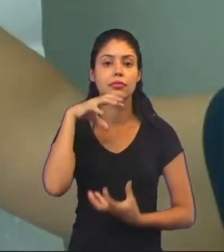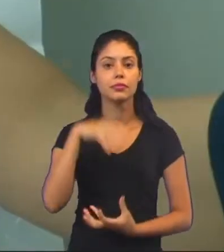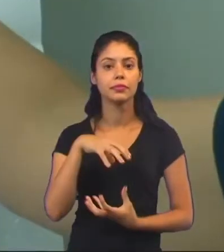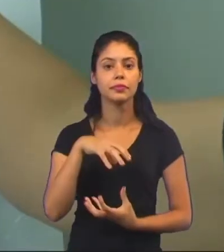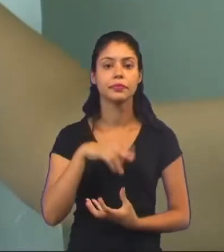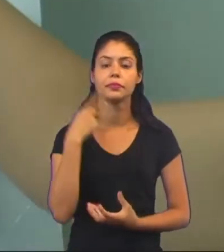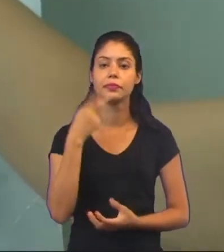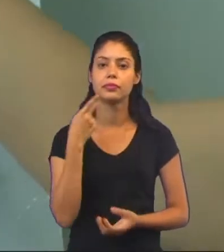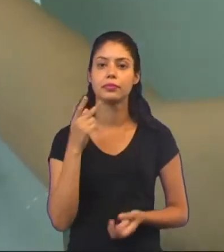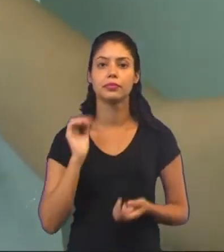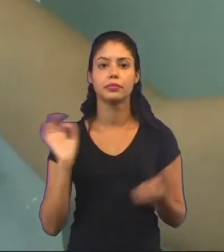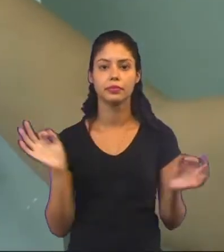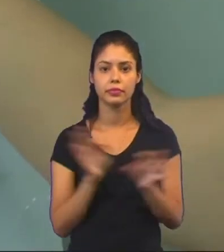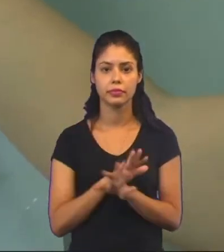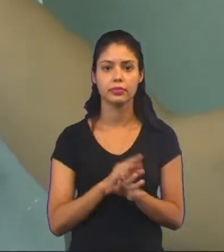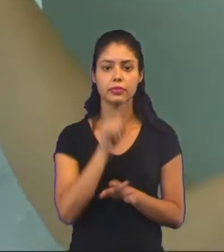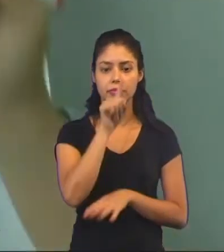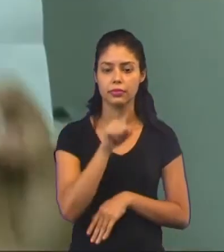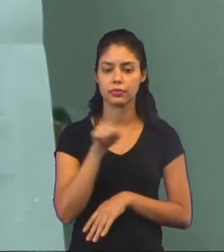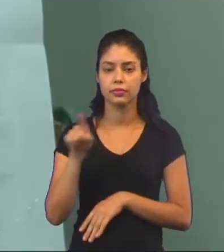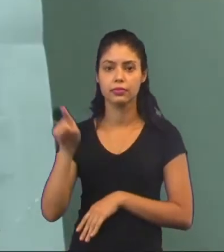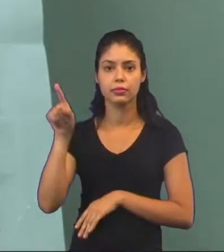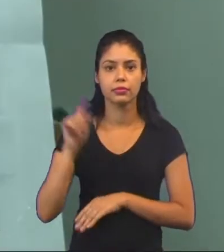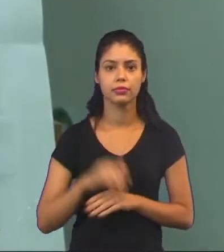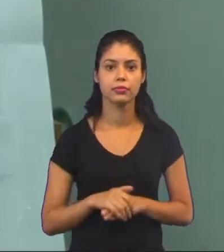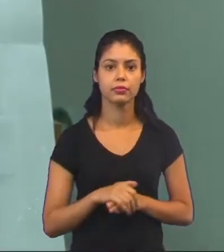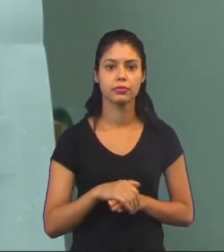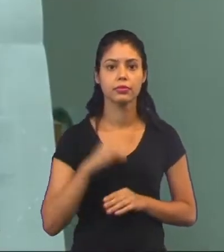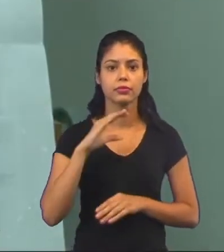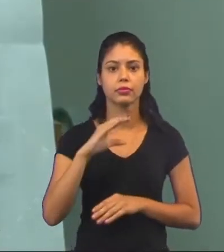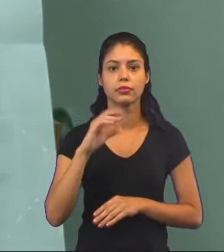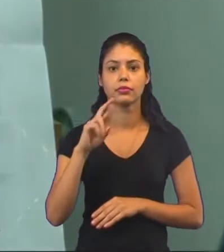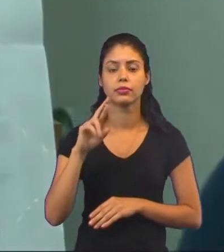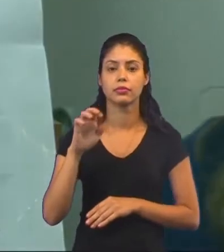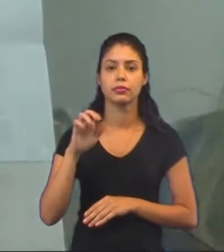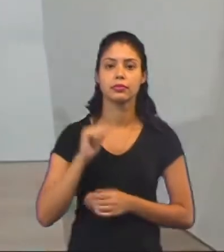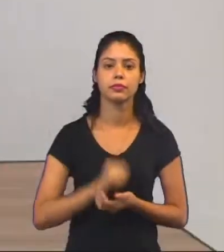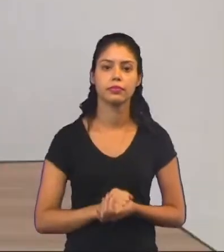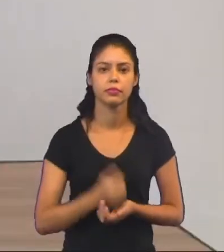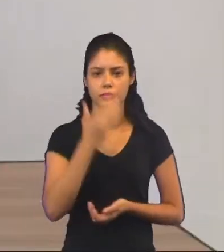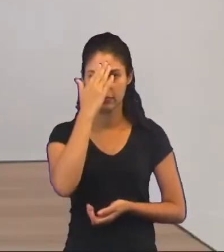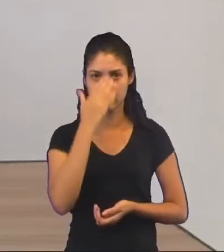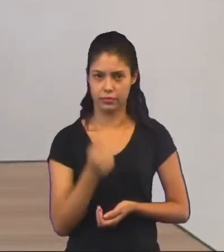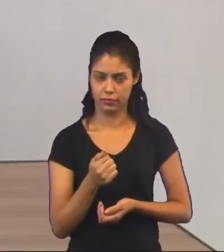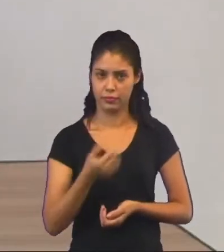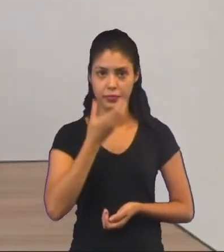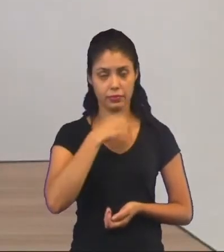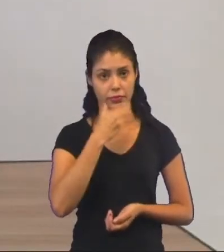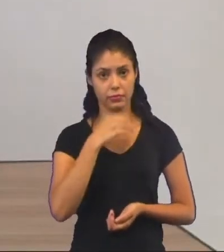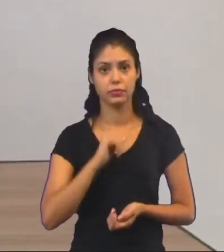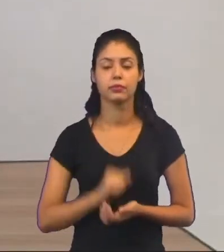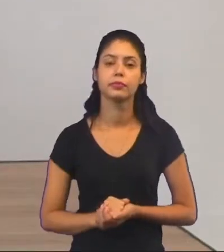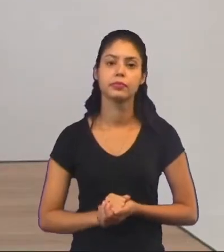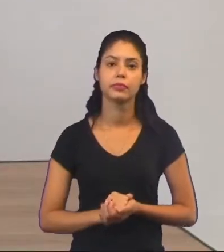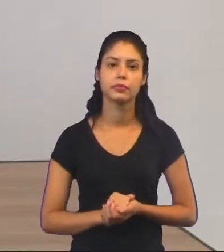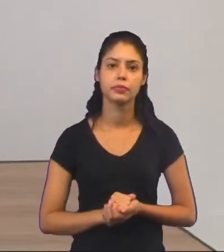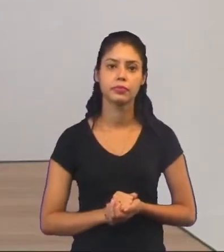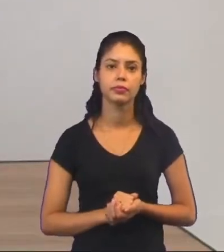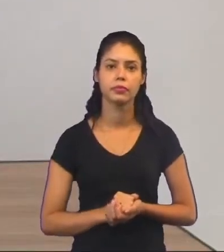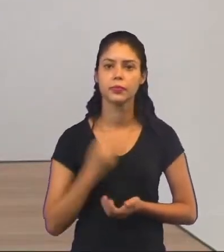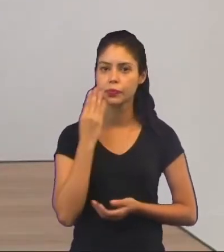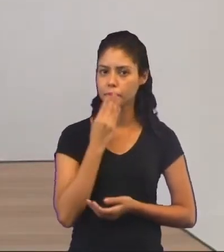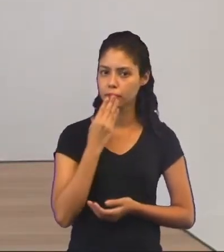que nós acabamos de grifar aqui, não é mesmo? É um creme de abacaxi. E nós sabemos que a fruta, tem um sabor,